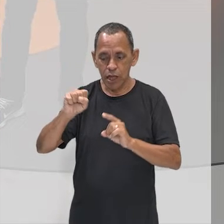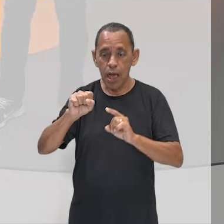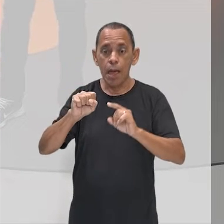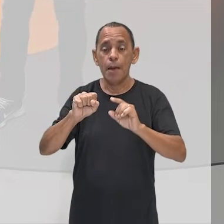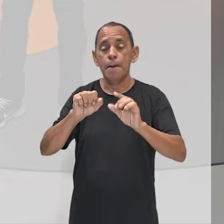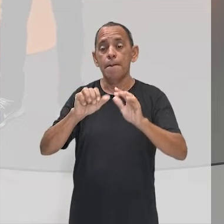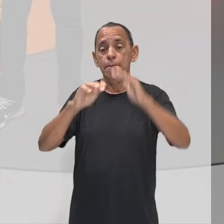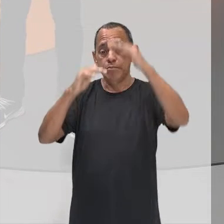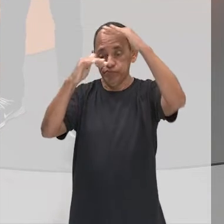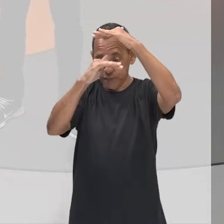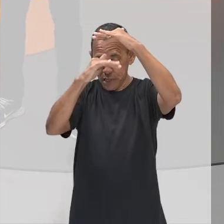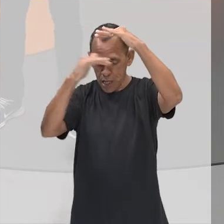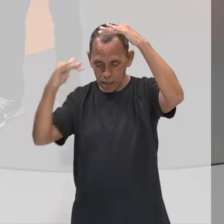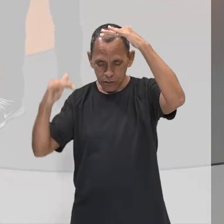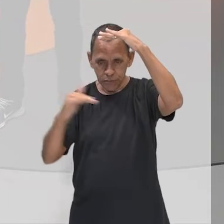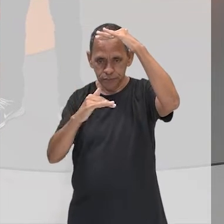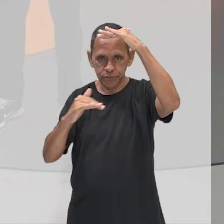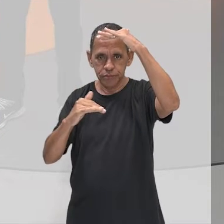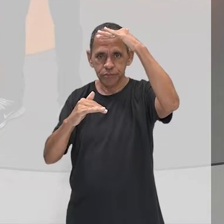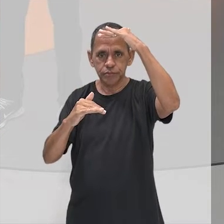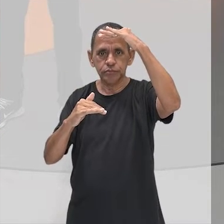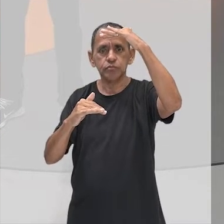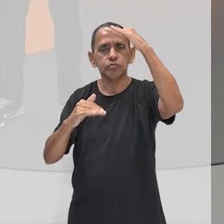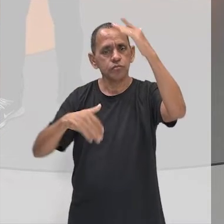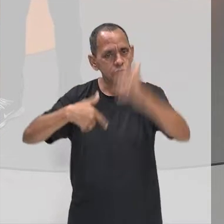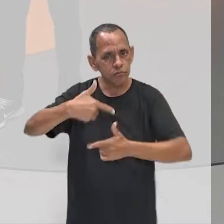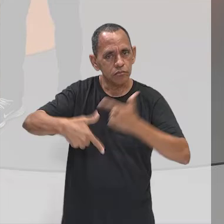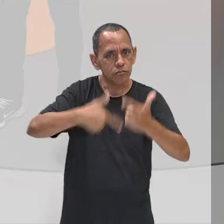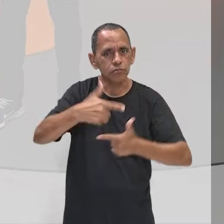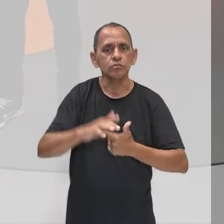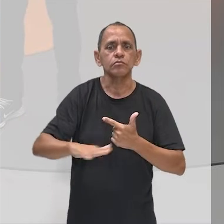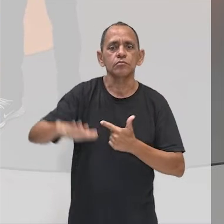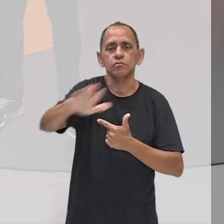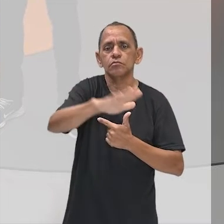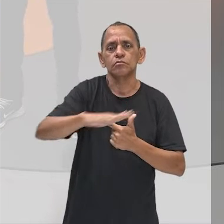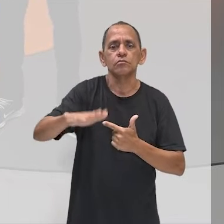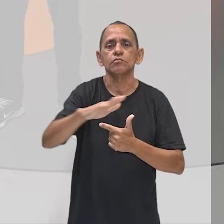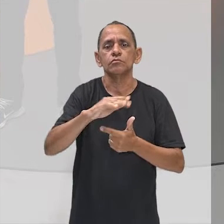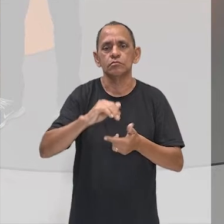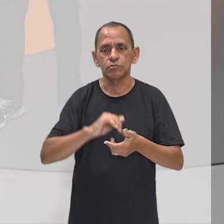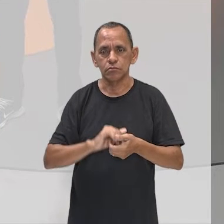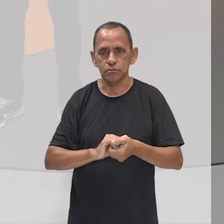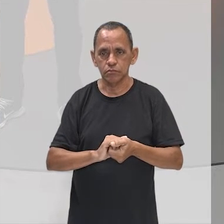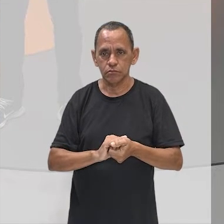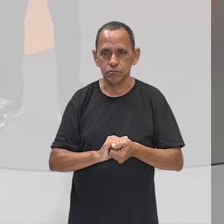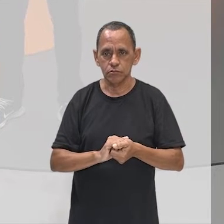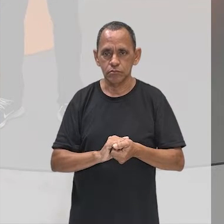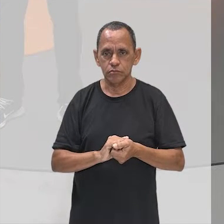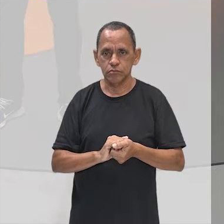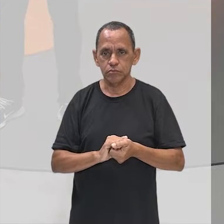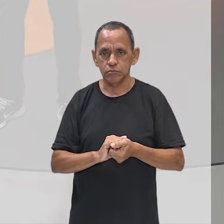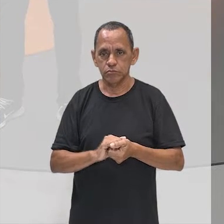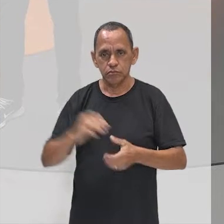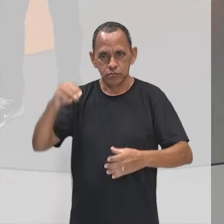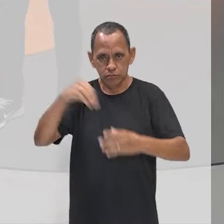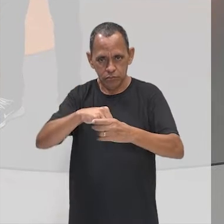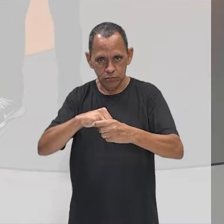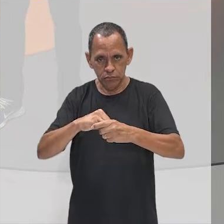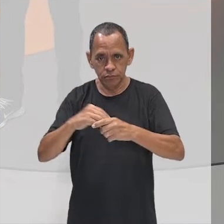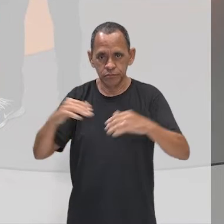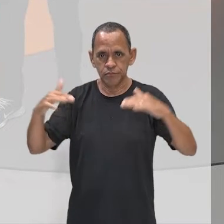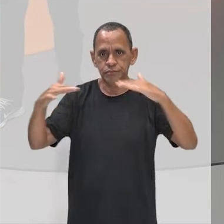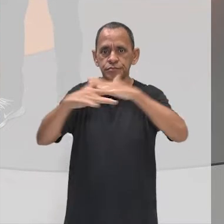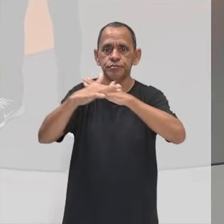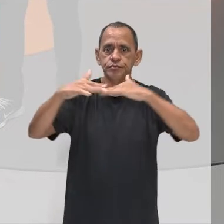que existiam naquela região, tá bom? Dentro dessas cidades-estados, que eram cidades independentes, que